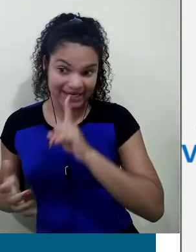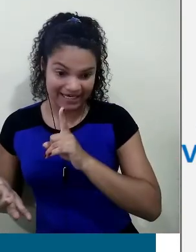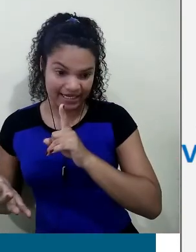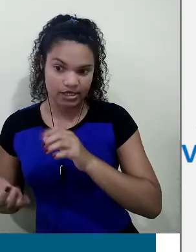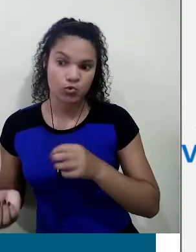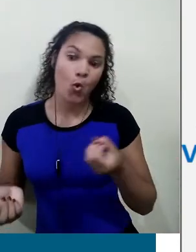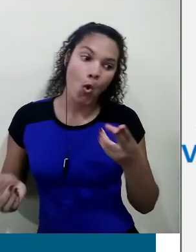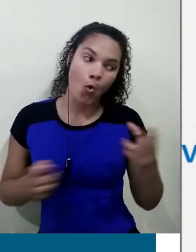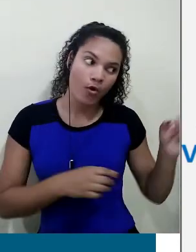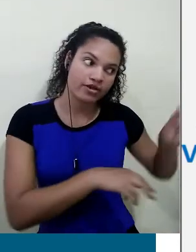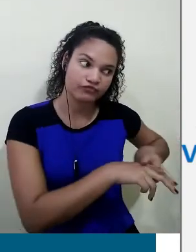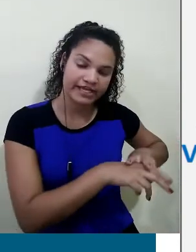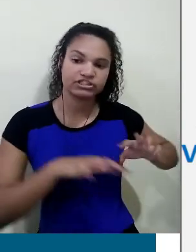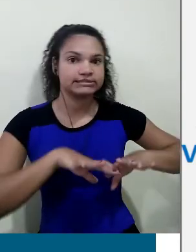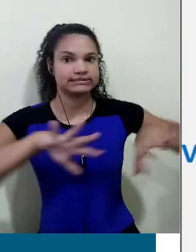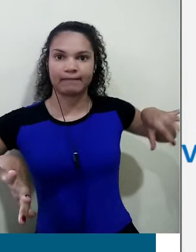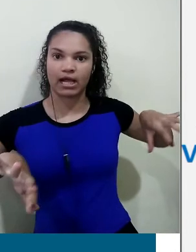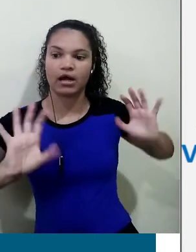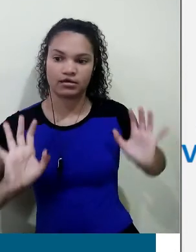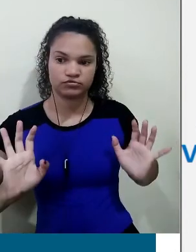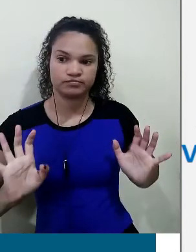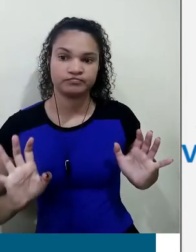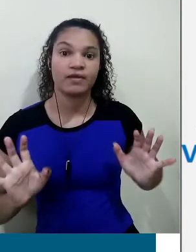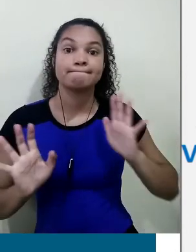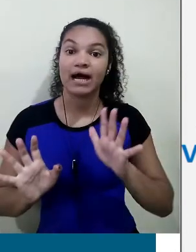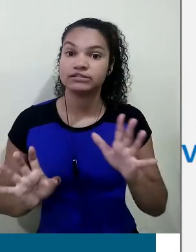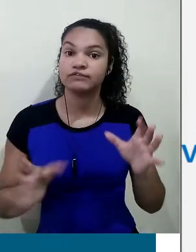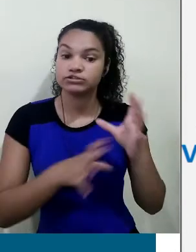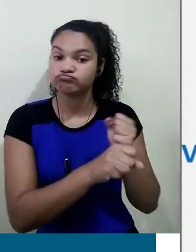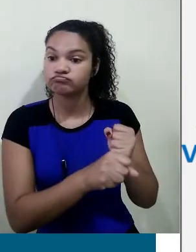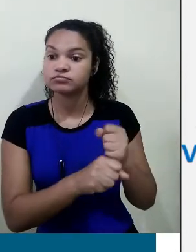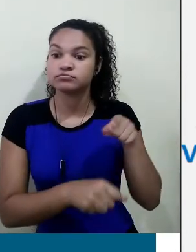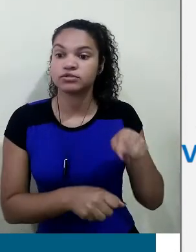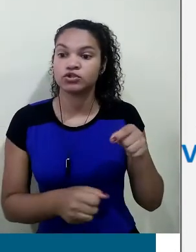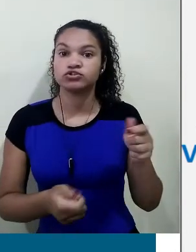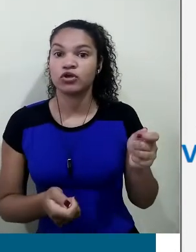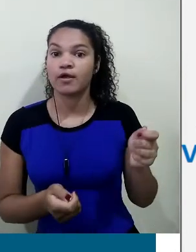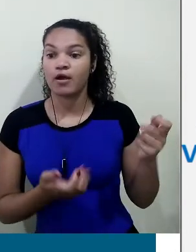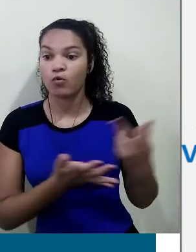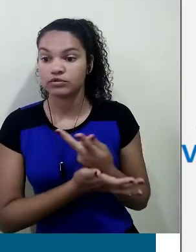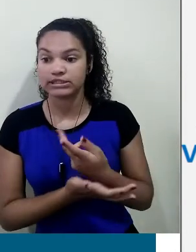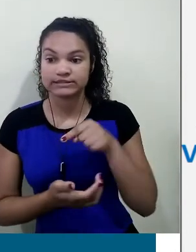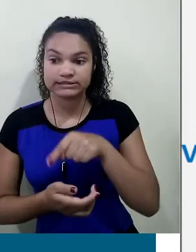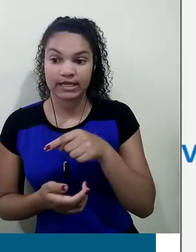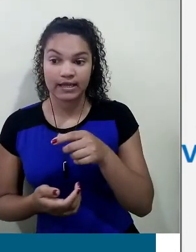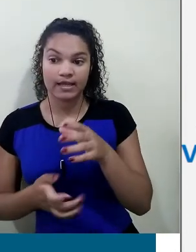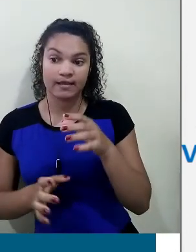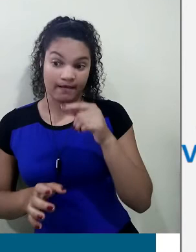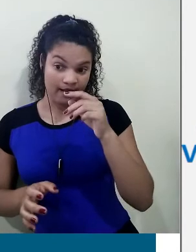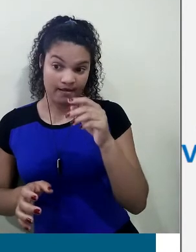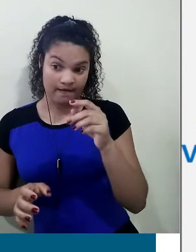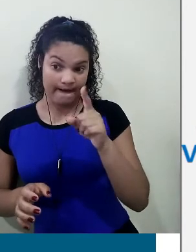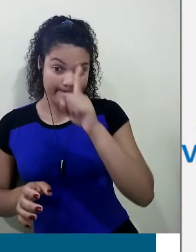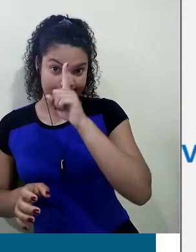ou indivíduos com sementes verdes lisas vai ser dada pela soma da probabilidade de ocorrência do evento A com